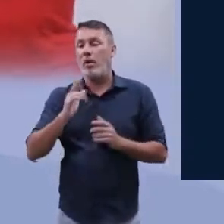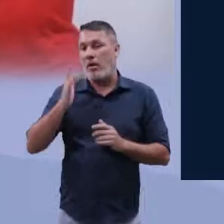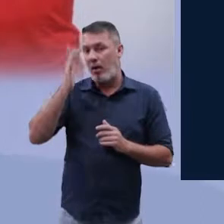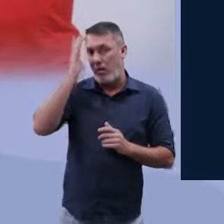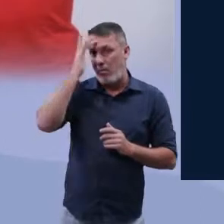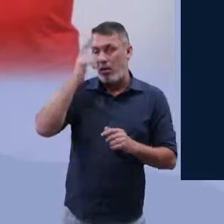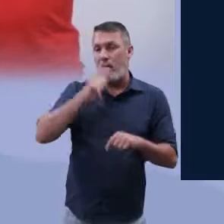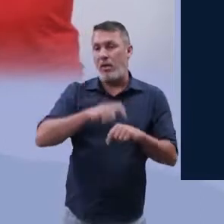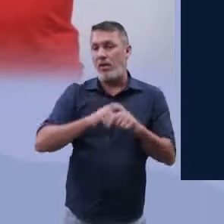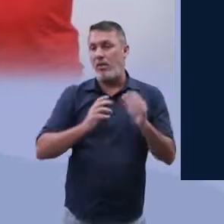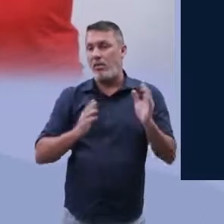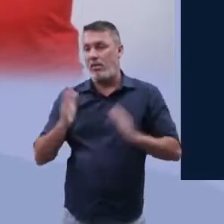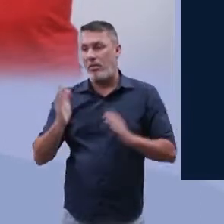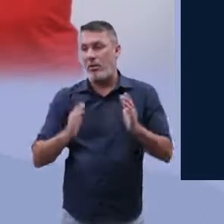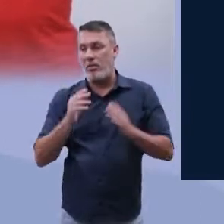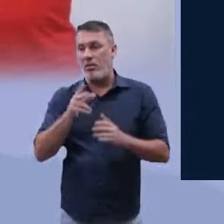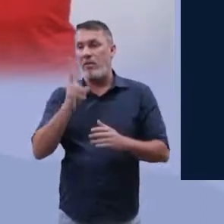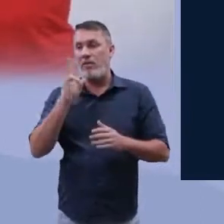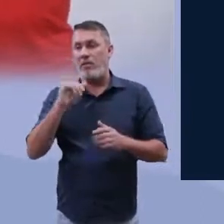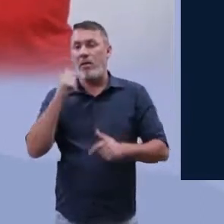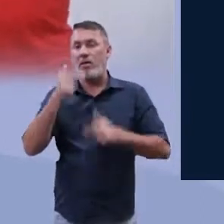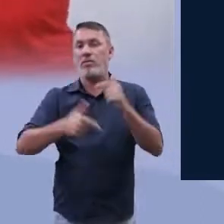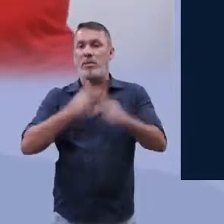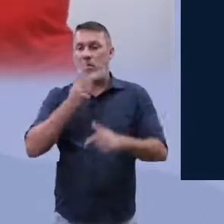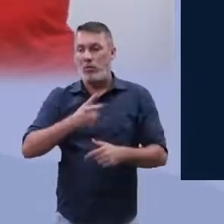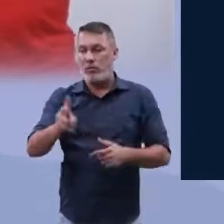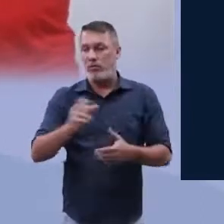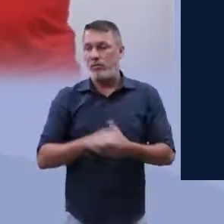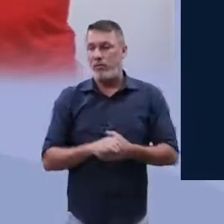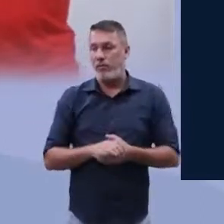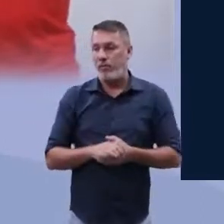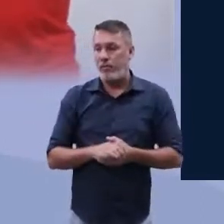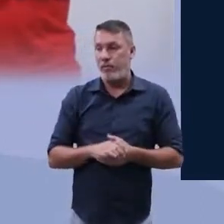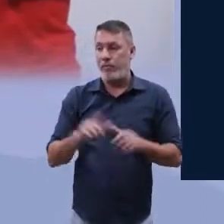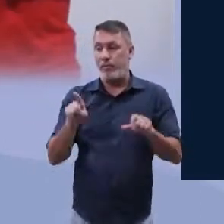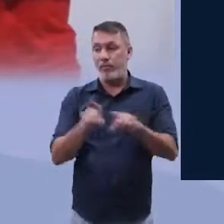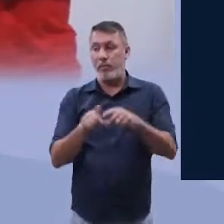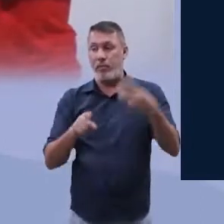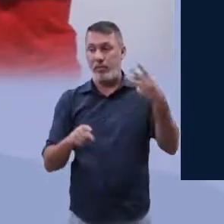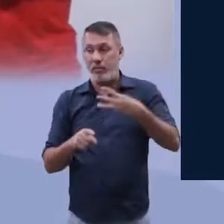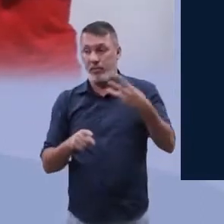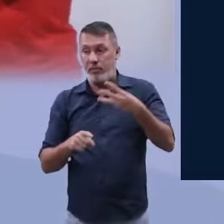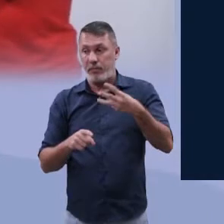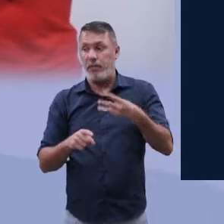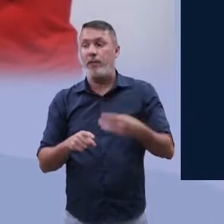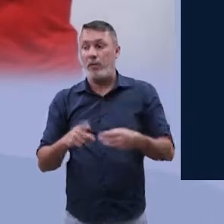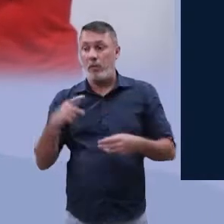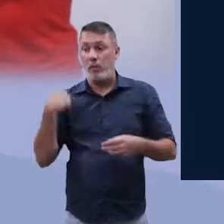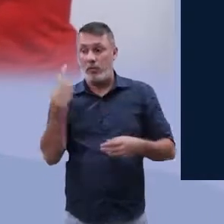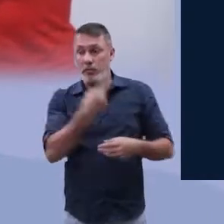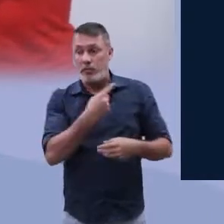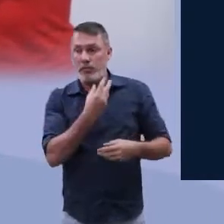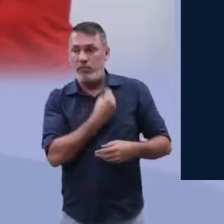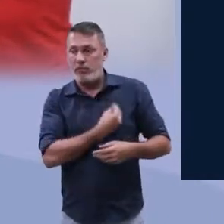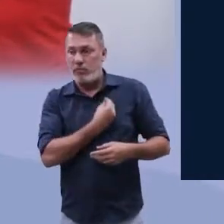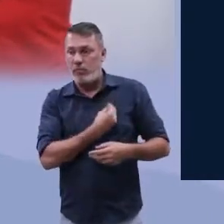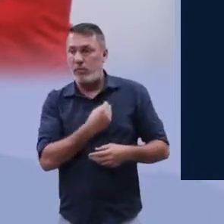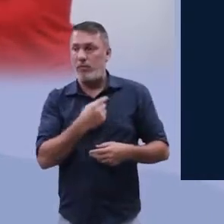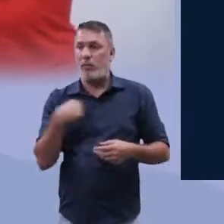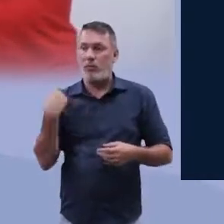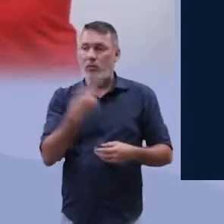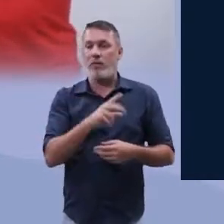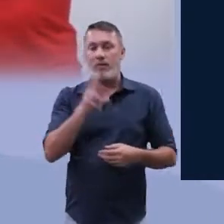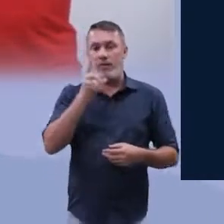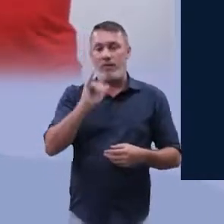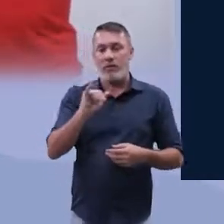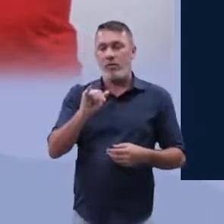amanhã, durante um tempo, ela vai estar fazendo uma ação continuamente. We'll be sleeping the whole weekend. Nós estaremos,